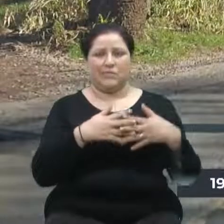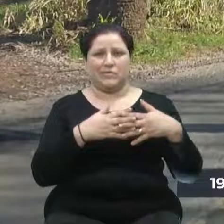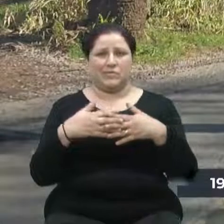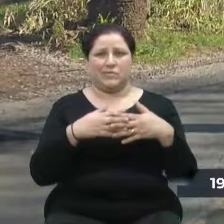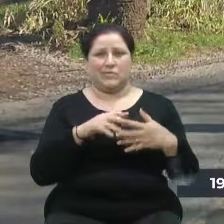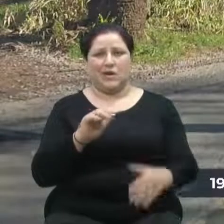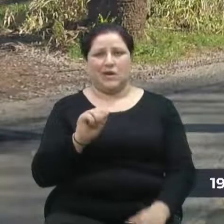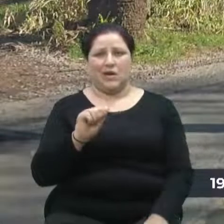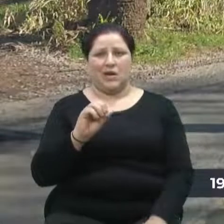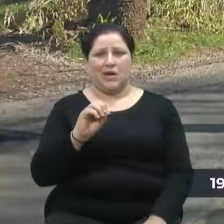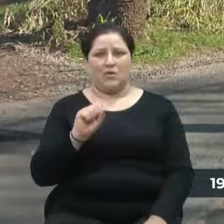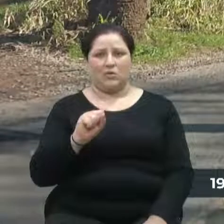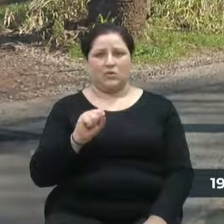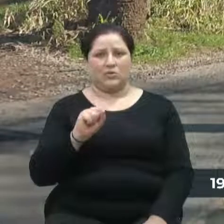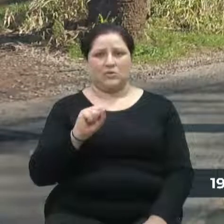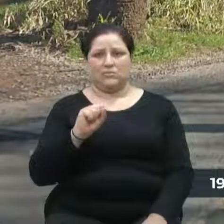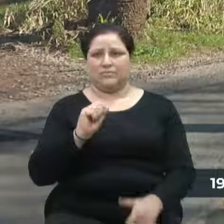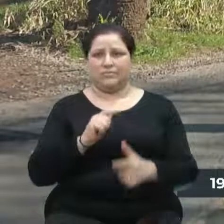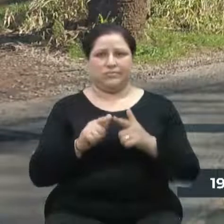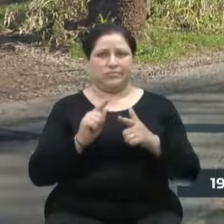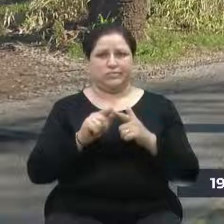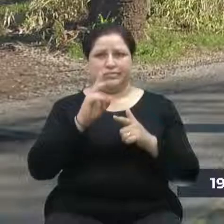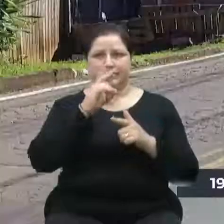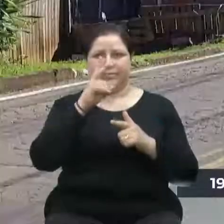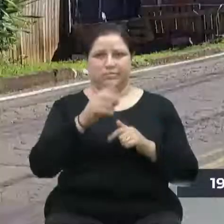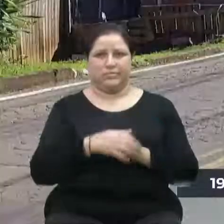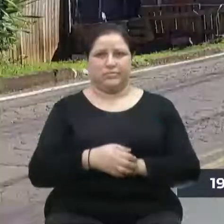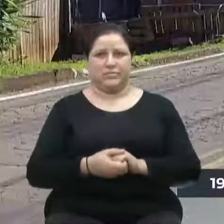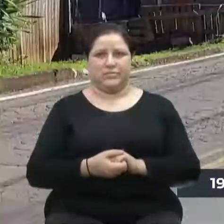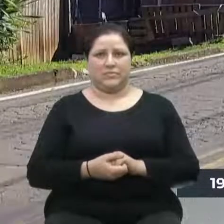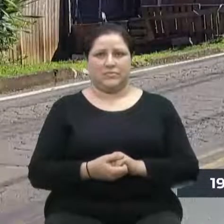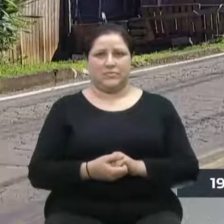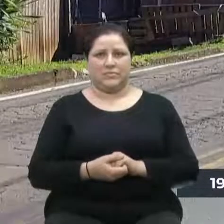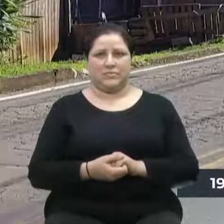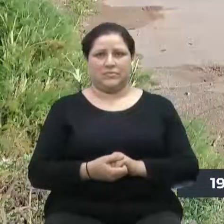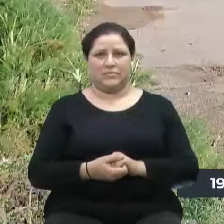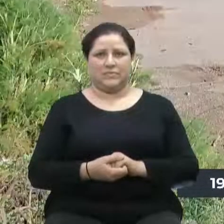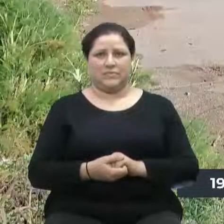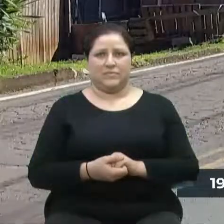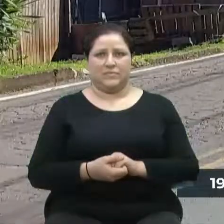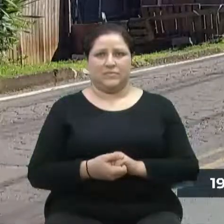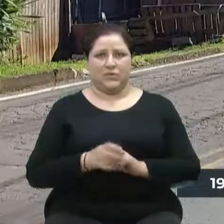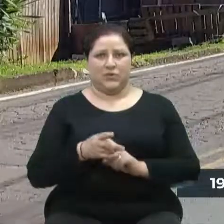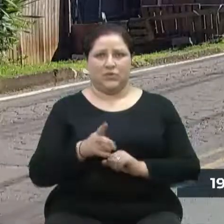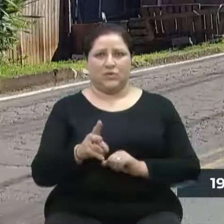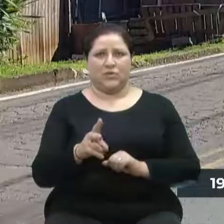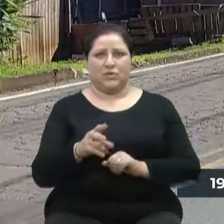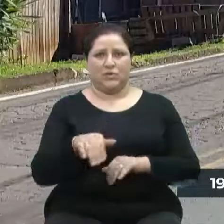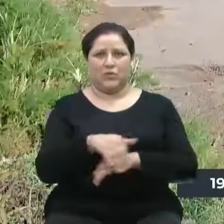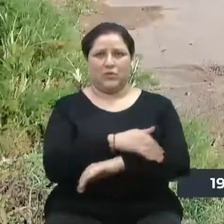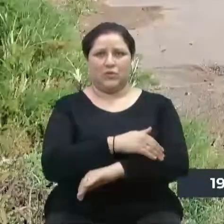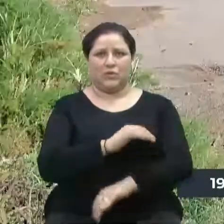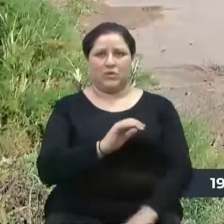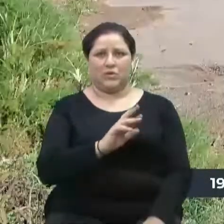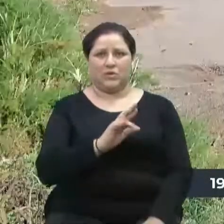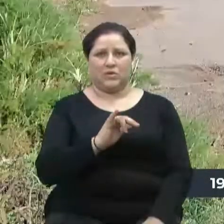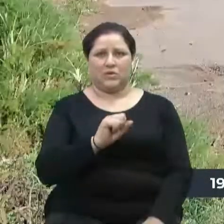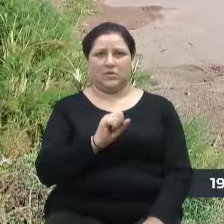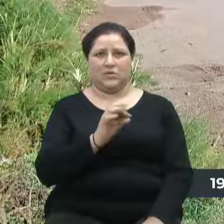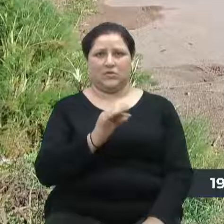caos. Aqui é que vai para a continuação da RS, da Cristiano, que vai na RS, que é